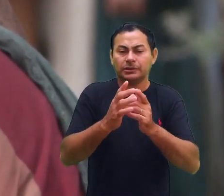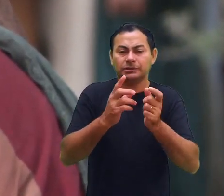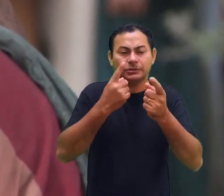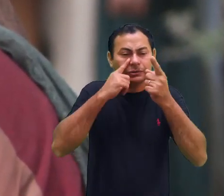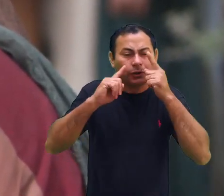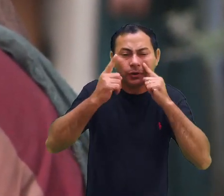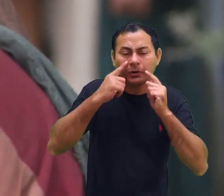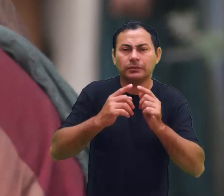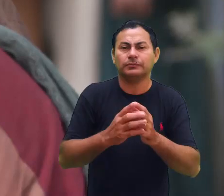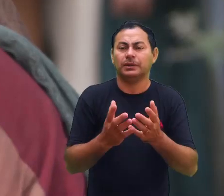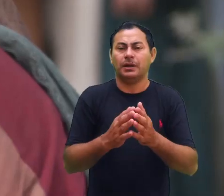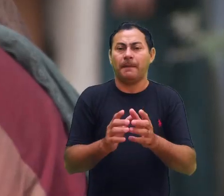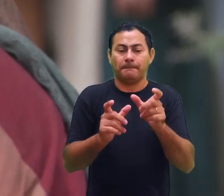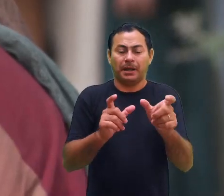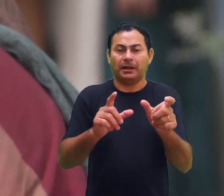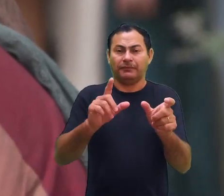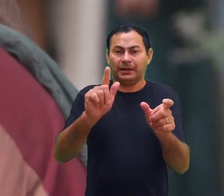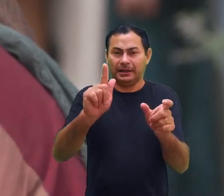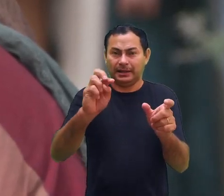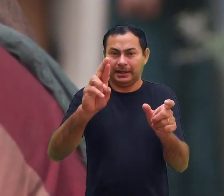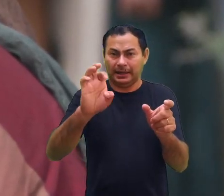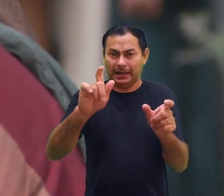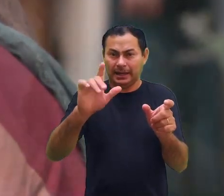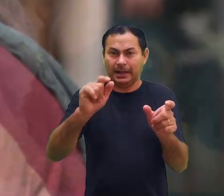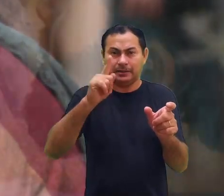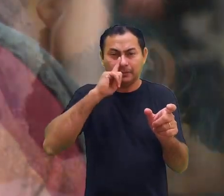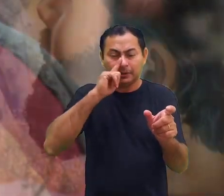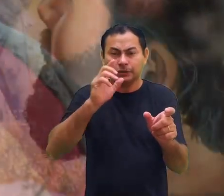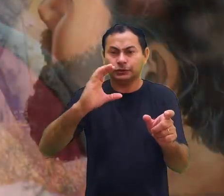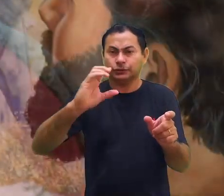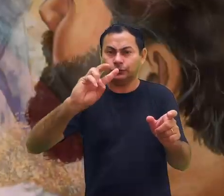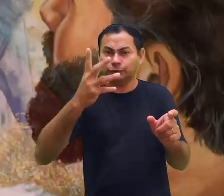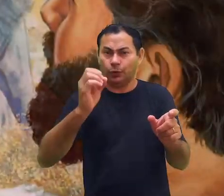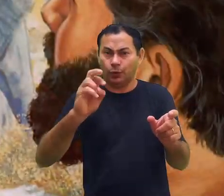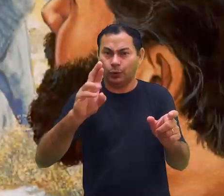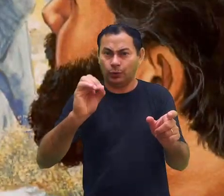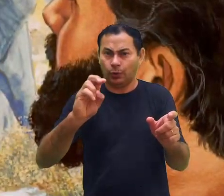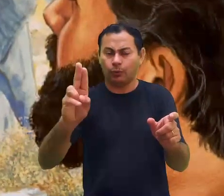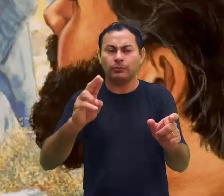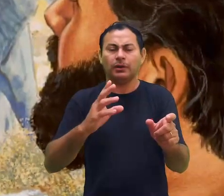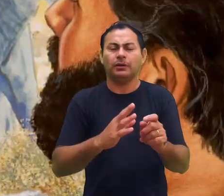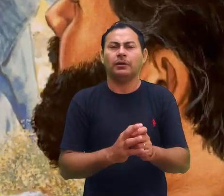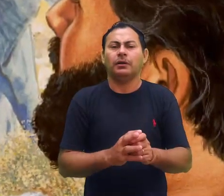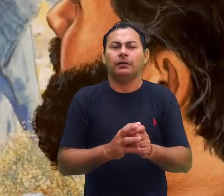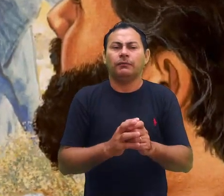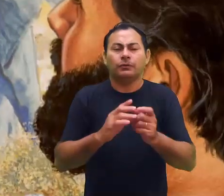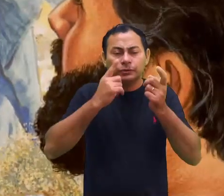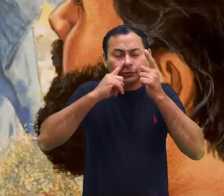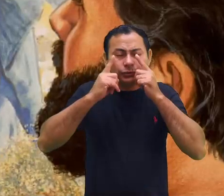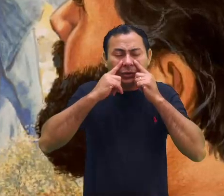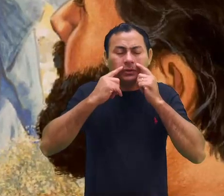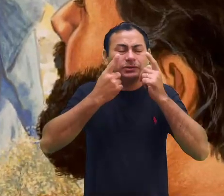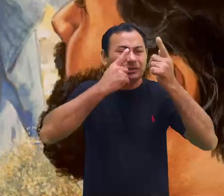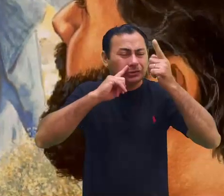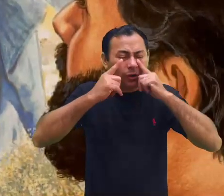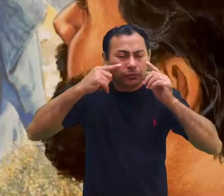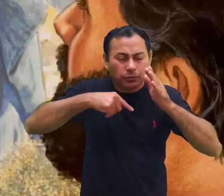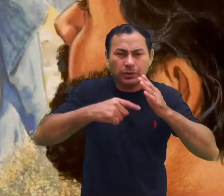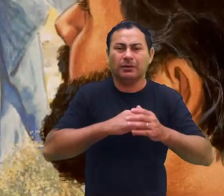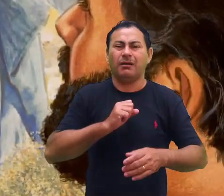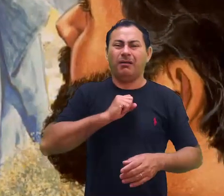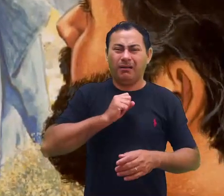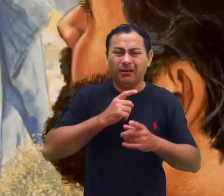a palavra grega para chorou aqui indica que foi um choro com